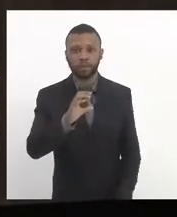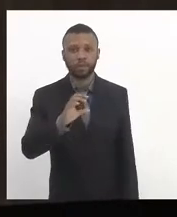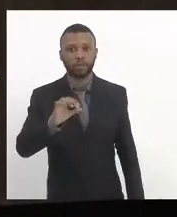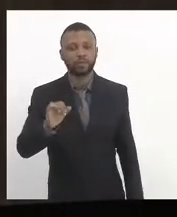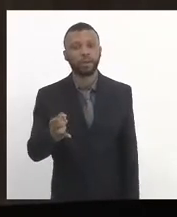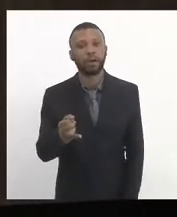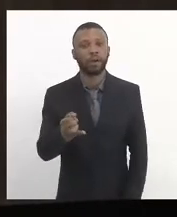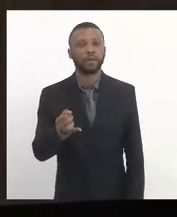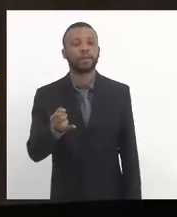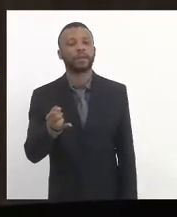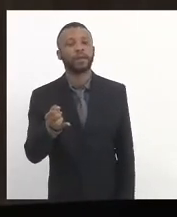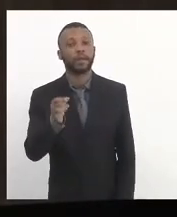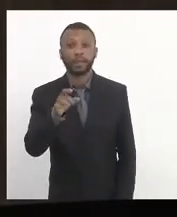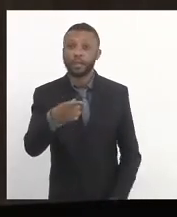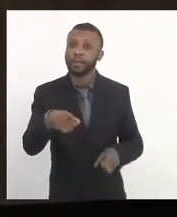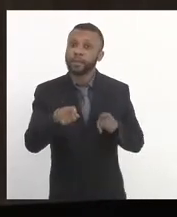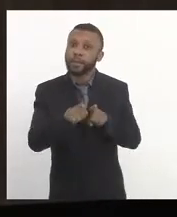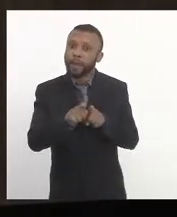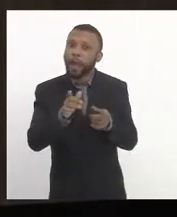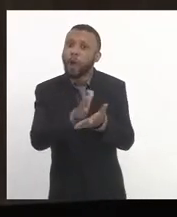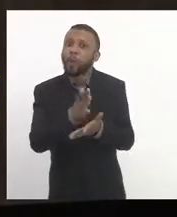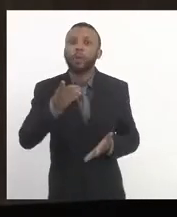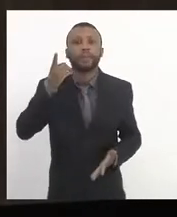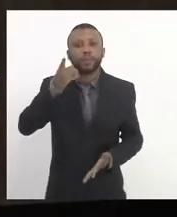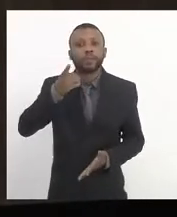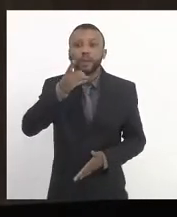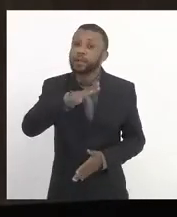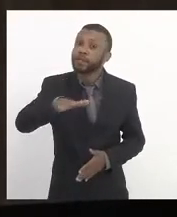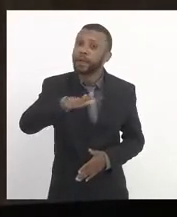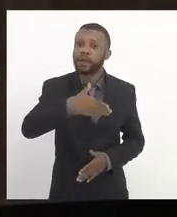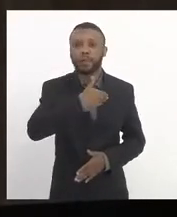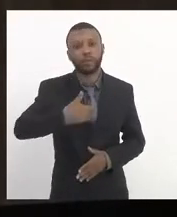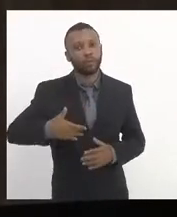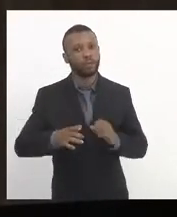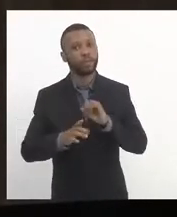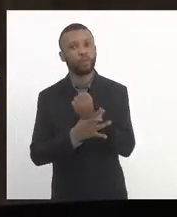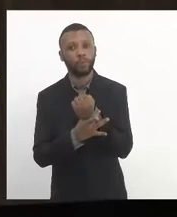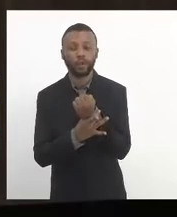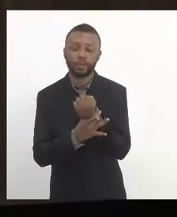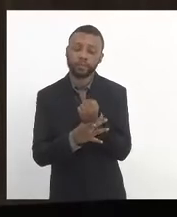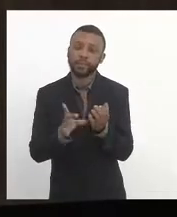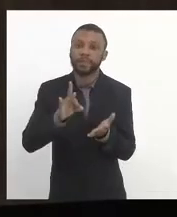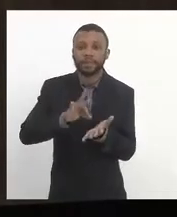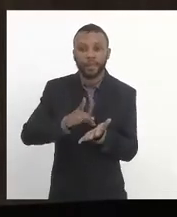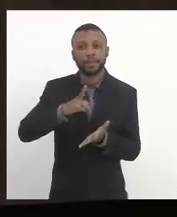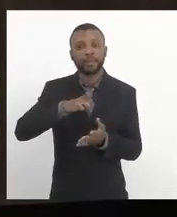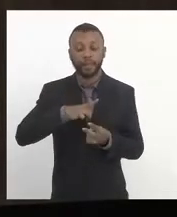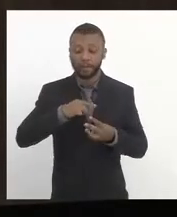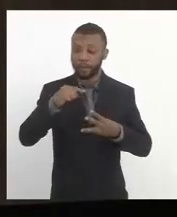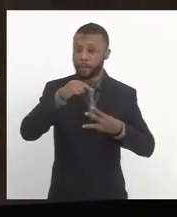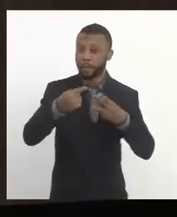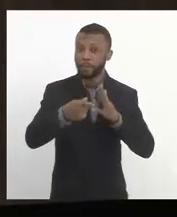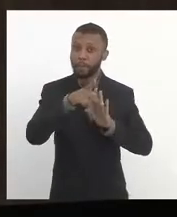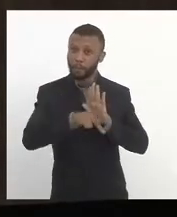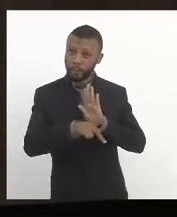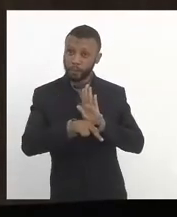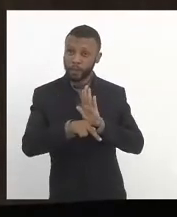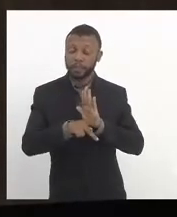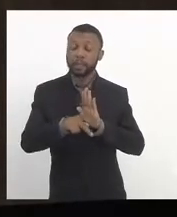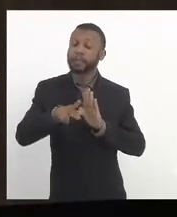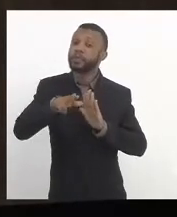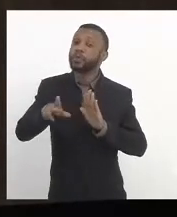da importância da área de segurança pública como um todo. Realmente tem mais três projetos. Esse projeto não beneficia somente a Polícia